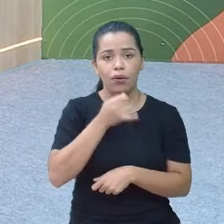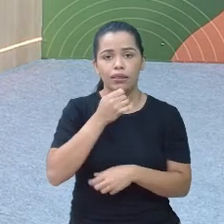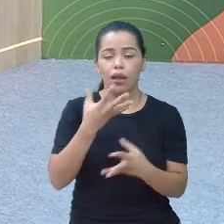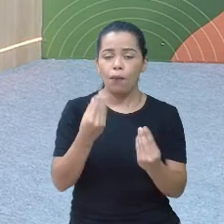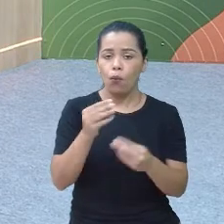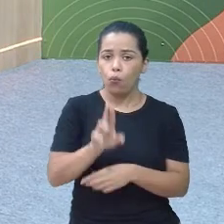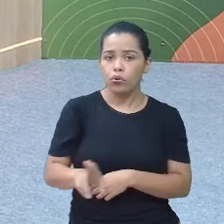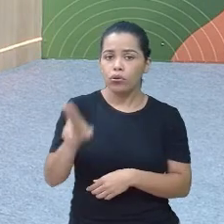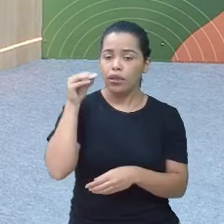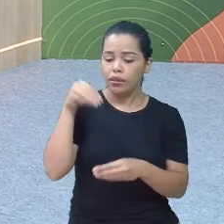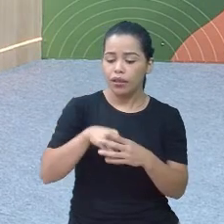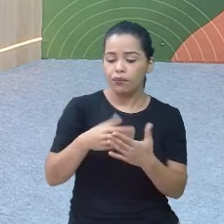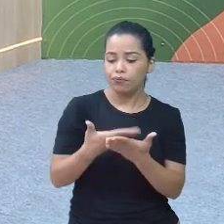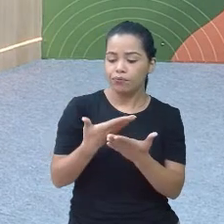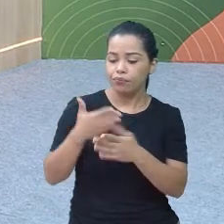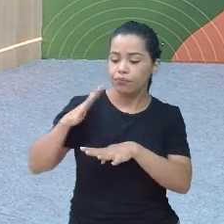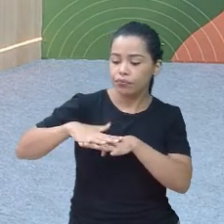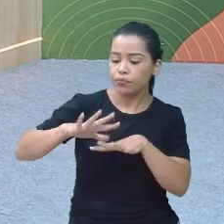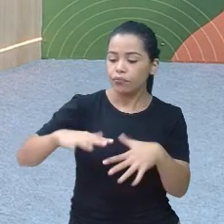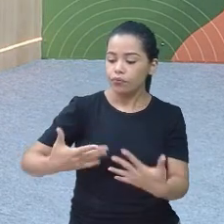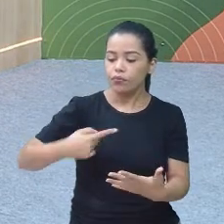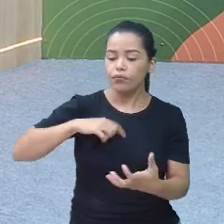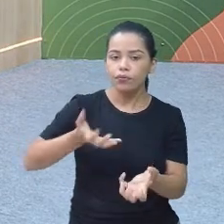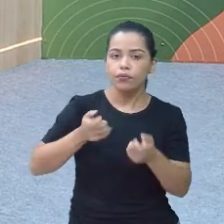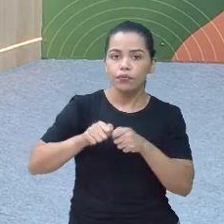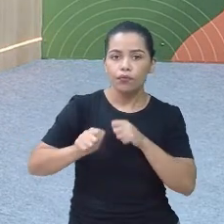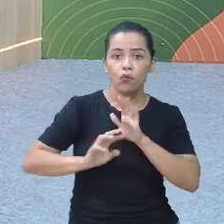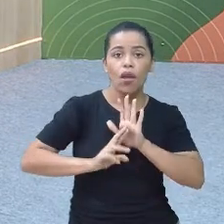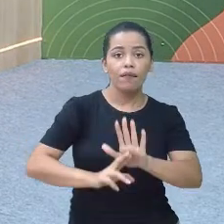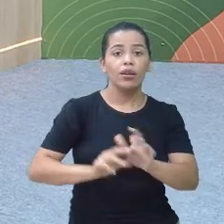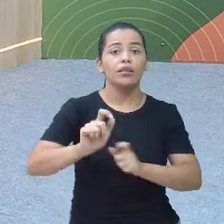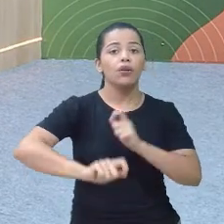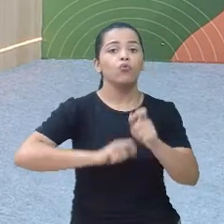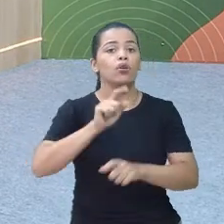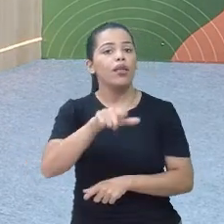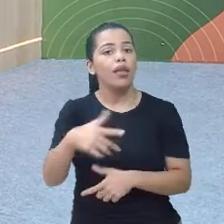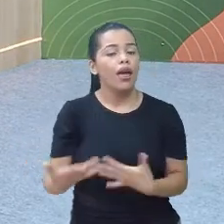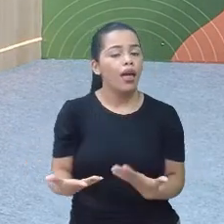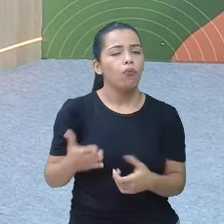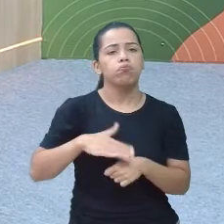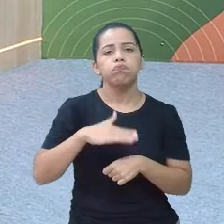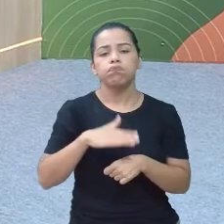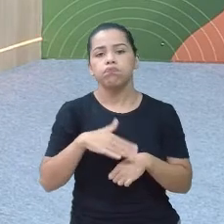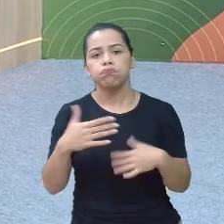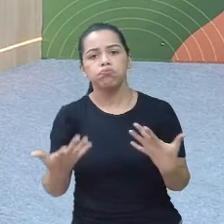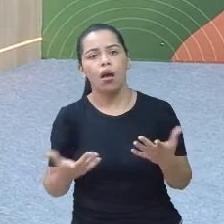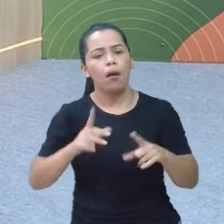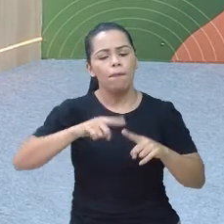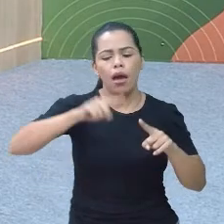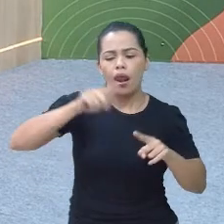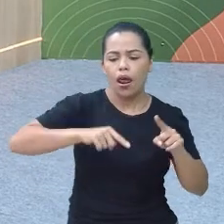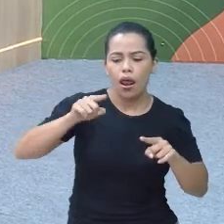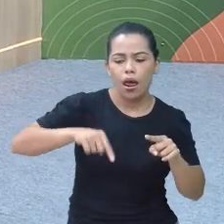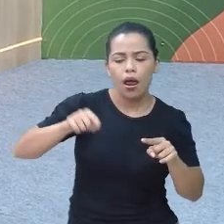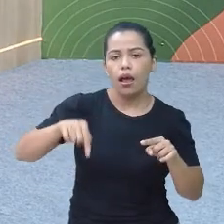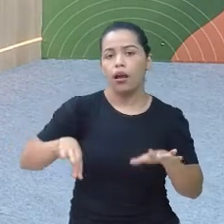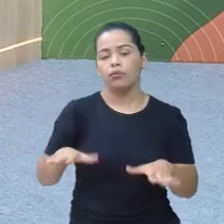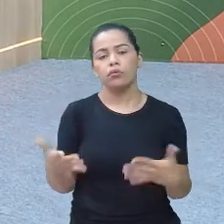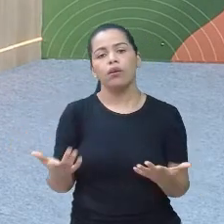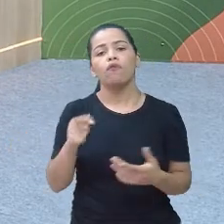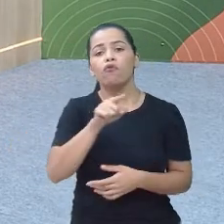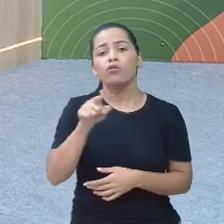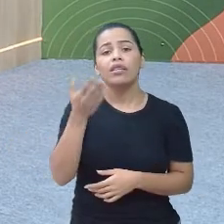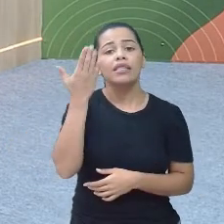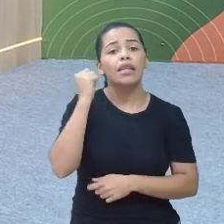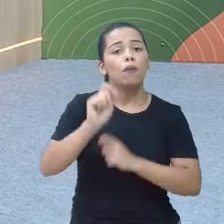usado nas aulas de matemática quando você quer fazer referência ao que é uma situação aleatória, tá certo? Ou seja, você sabe